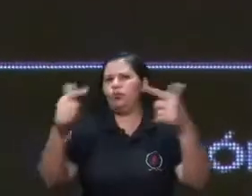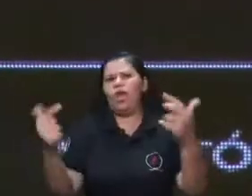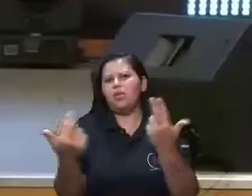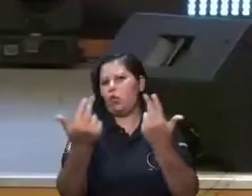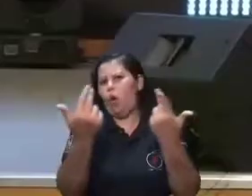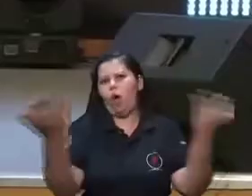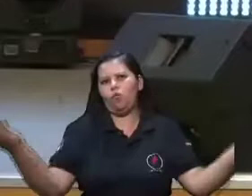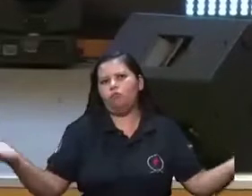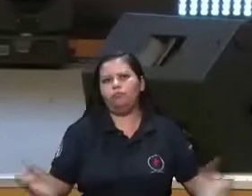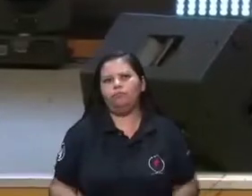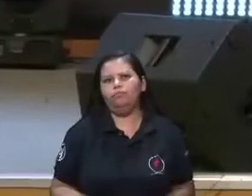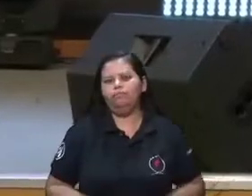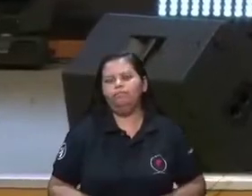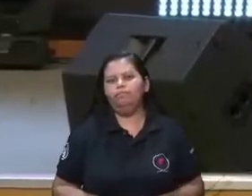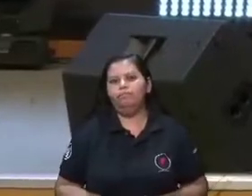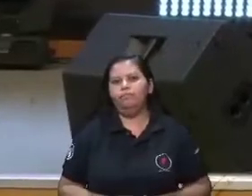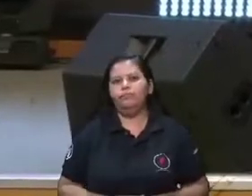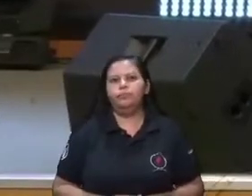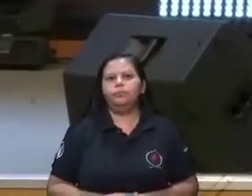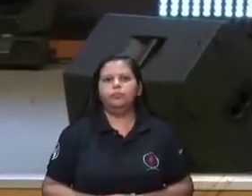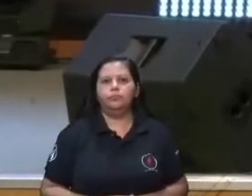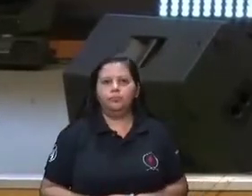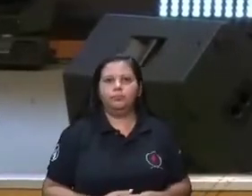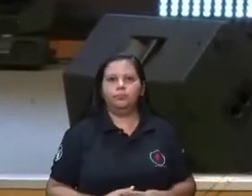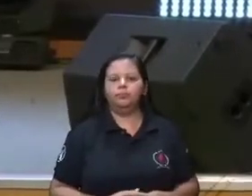Elijah Menehassia.